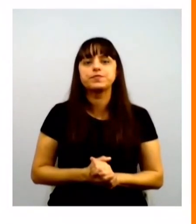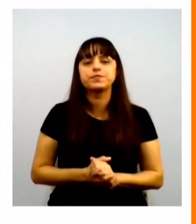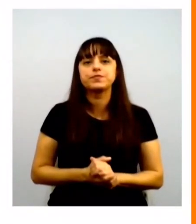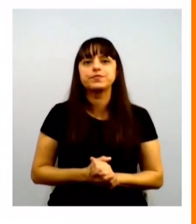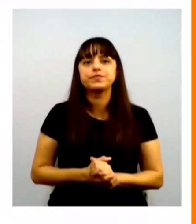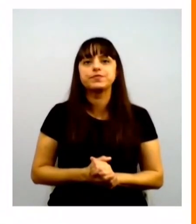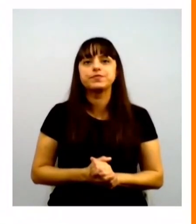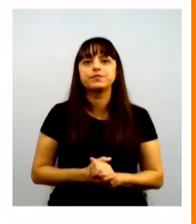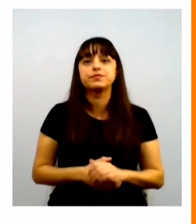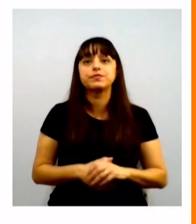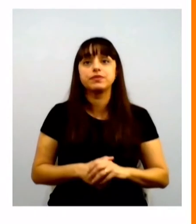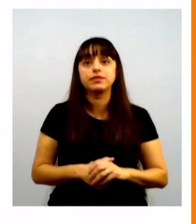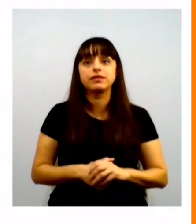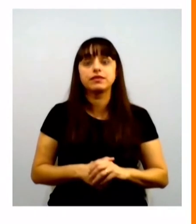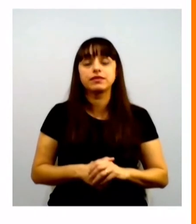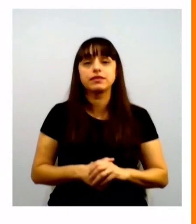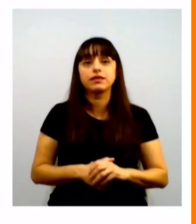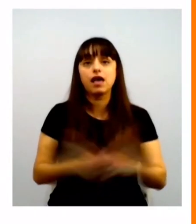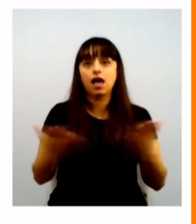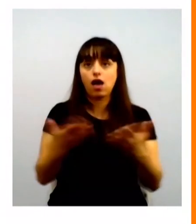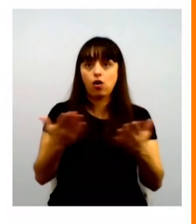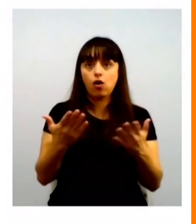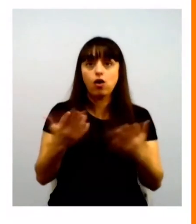Dessa vez, eu envio duas, está bem, professor?